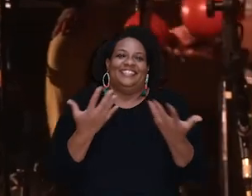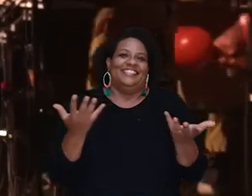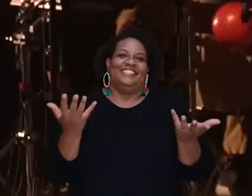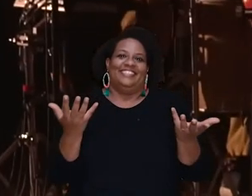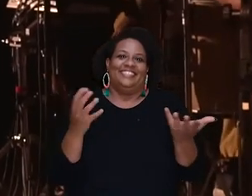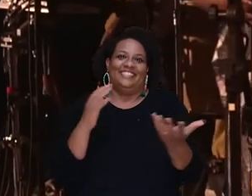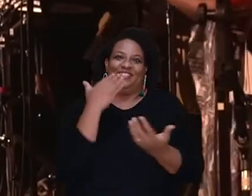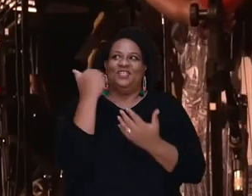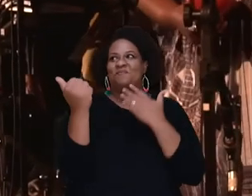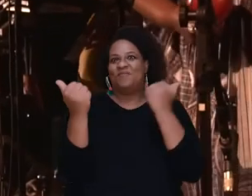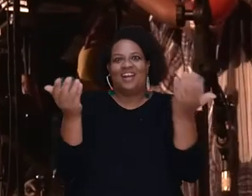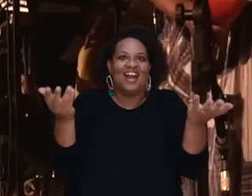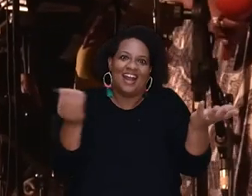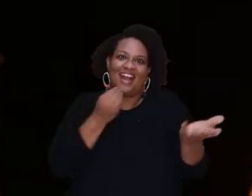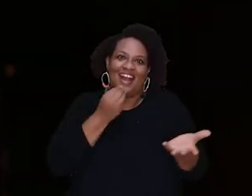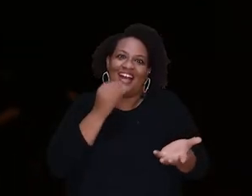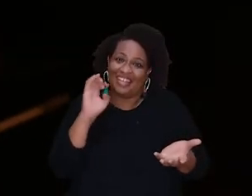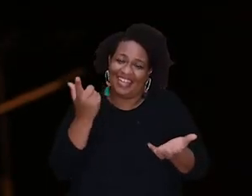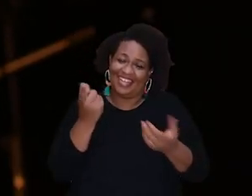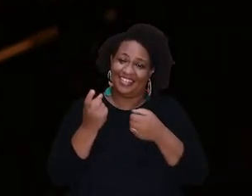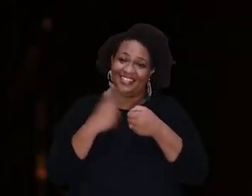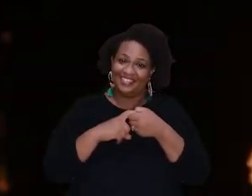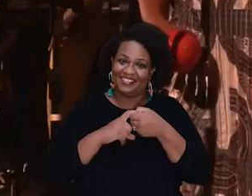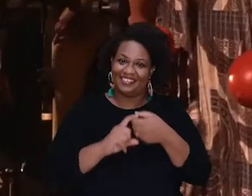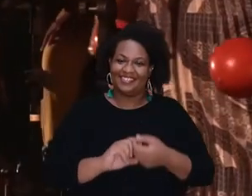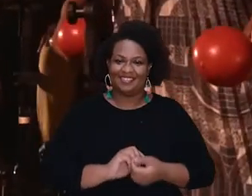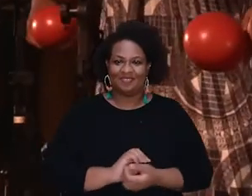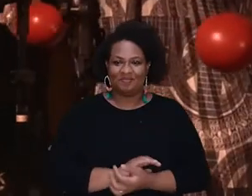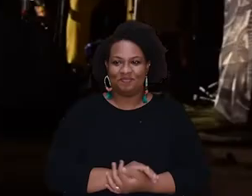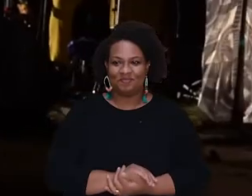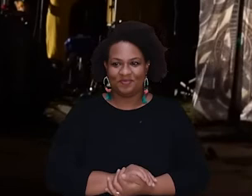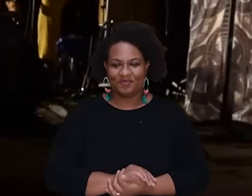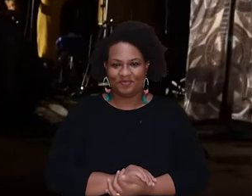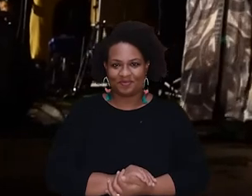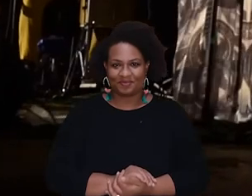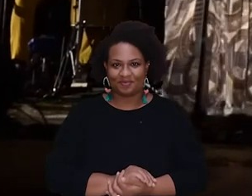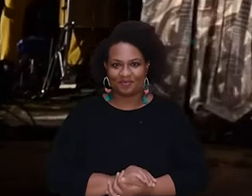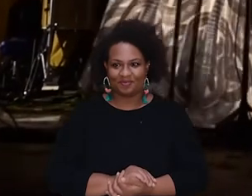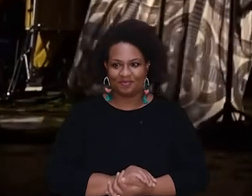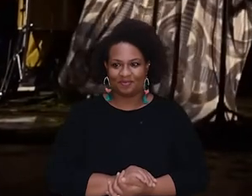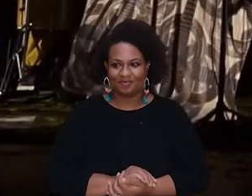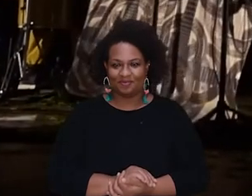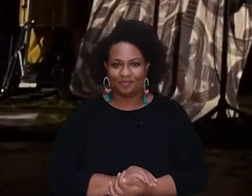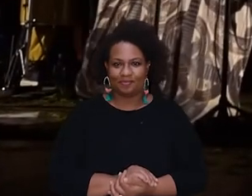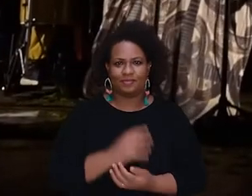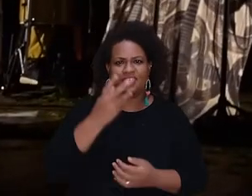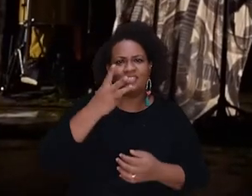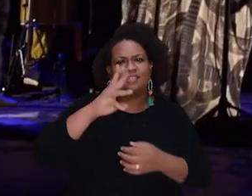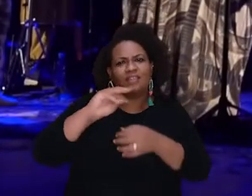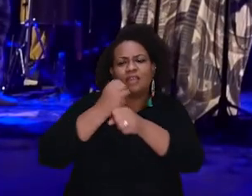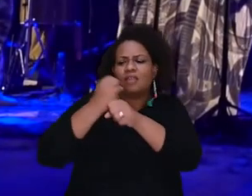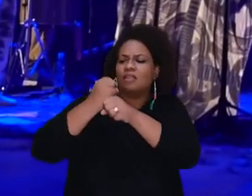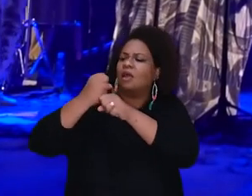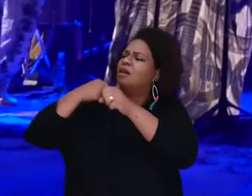Ai, tu desse queres. Jeito, nessa chamando forma. Assim, né? É. A gente até volta, Gabi. Aí. Há 30